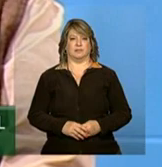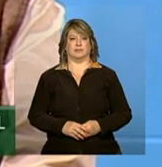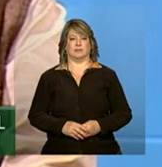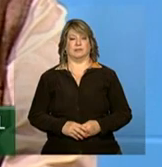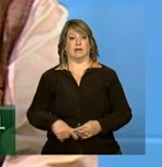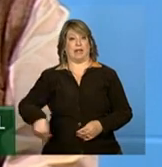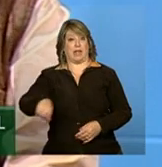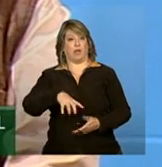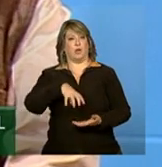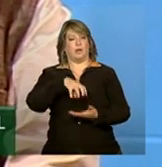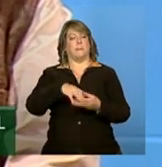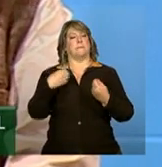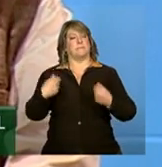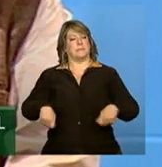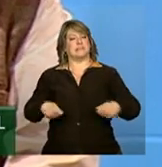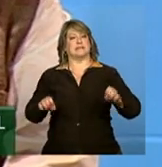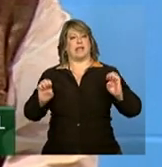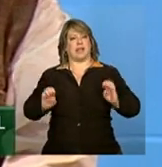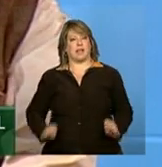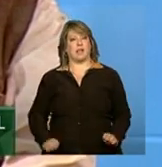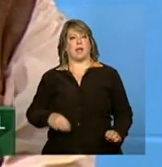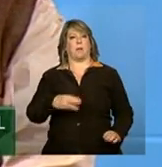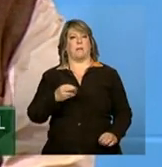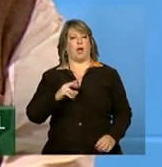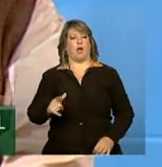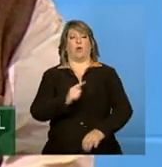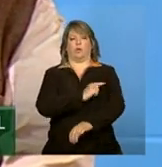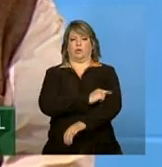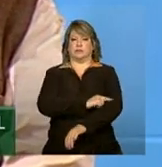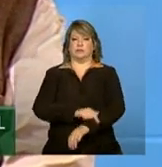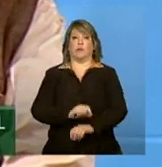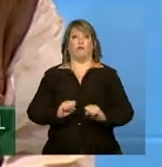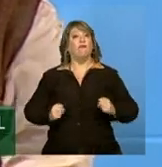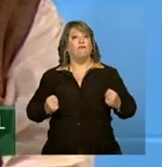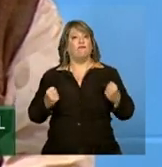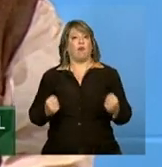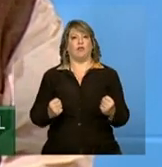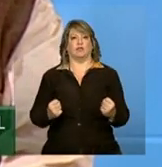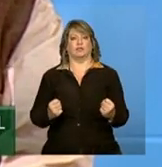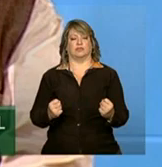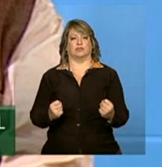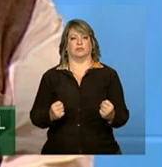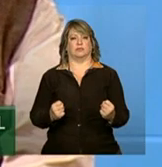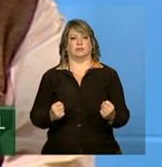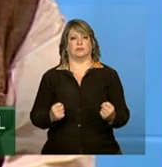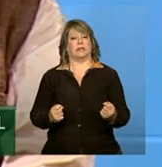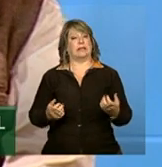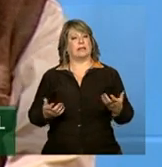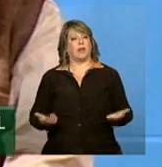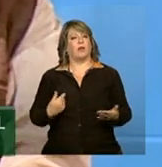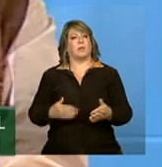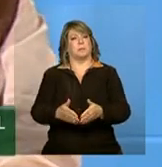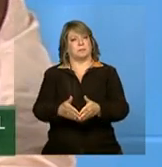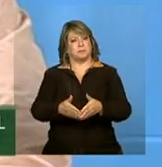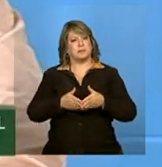movimento precisa ser ético, precisa ser moral, precisa ser honesto e precisa ser forte. Então, eu